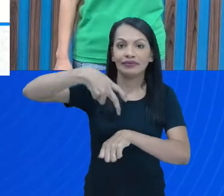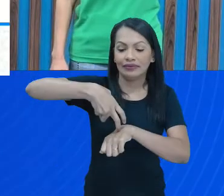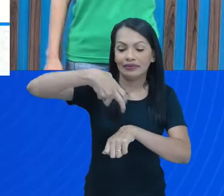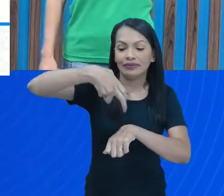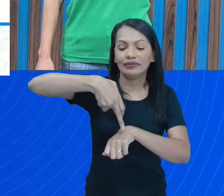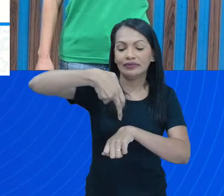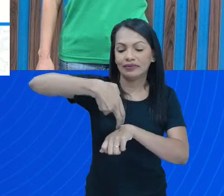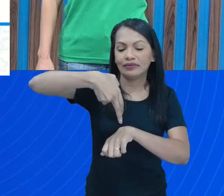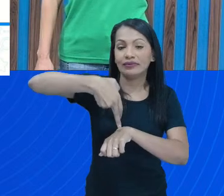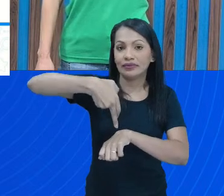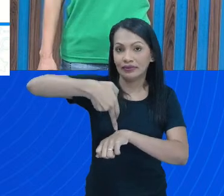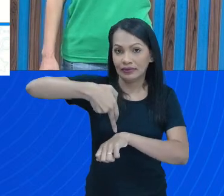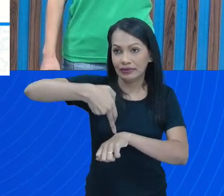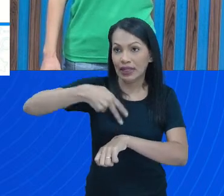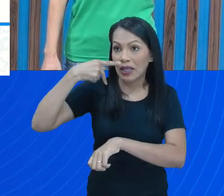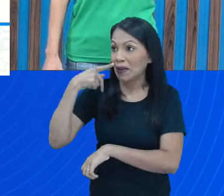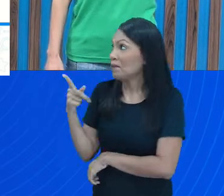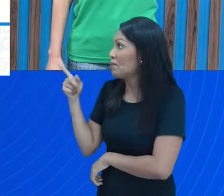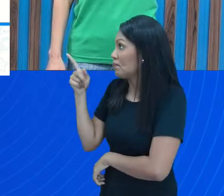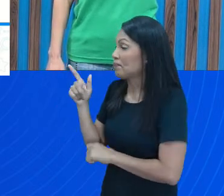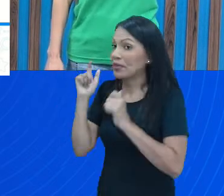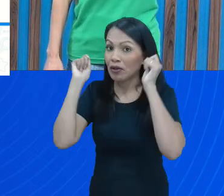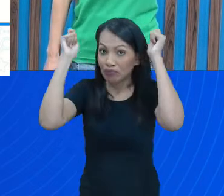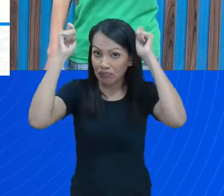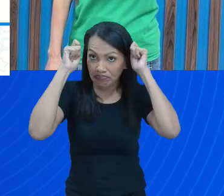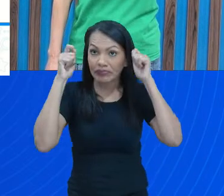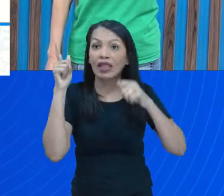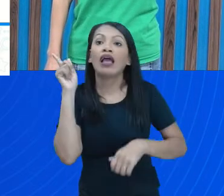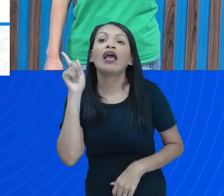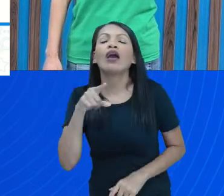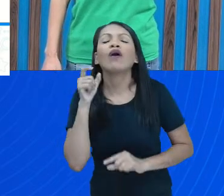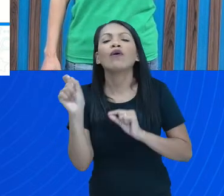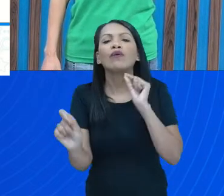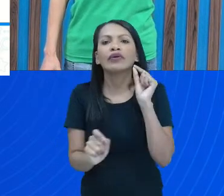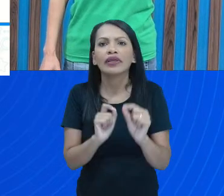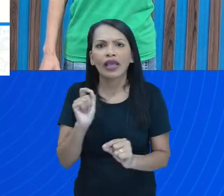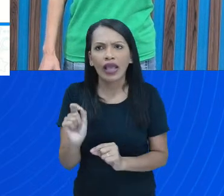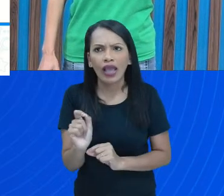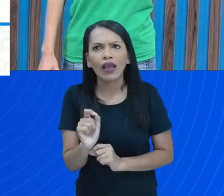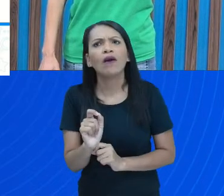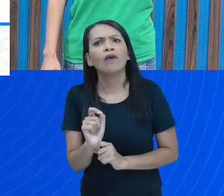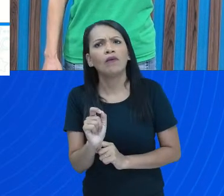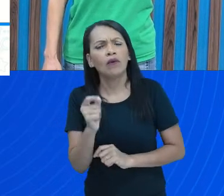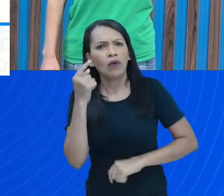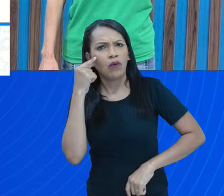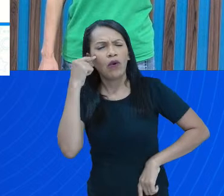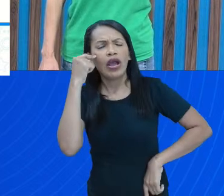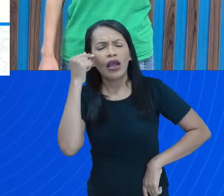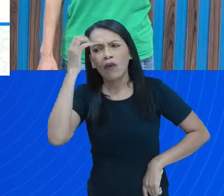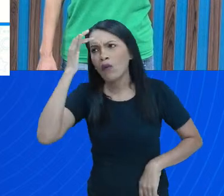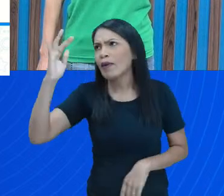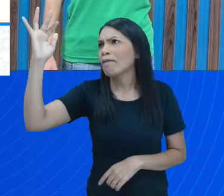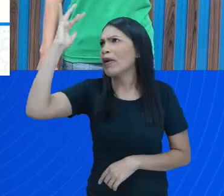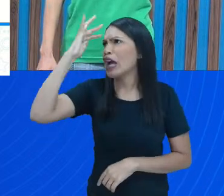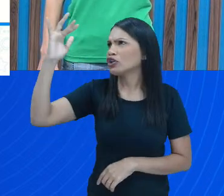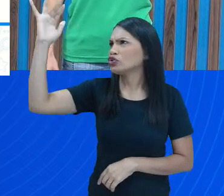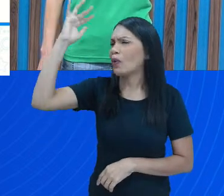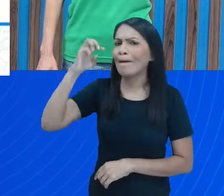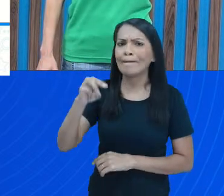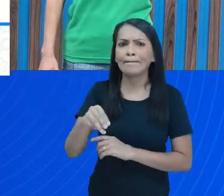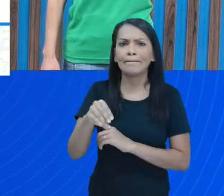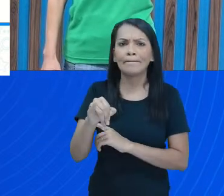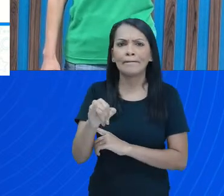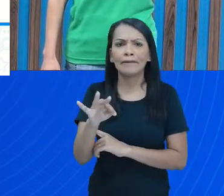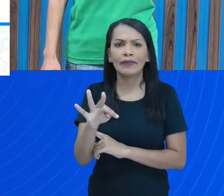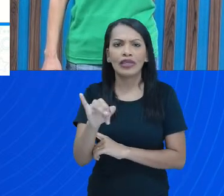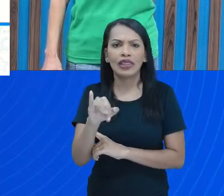aí. O Saci Pererê é um ser mítico, imaginário, não é? Quando eu digo mítico,